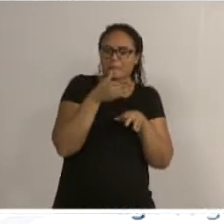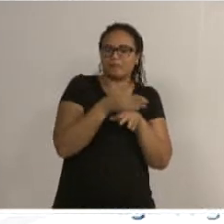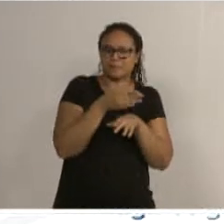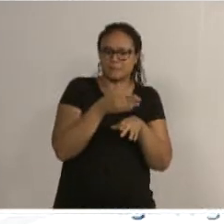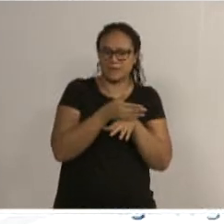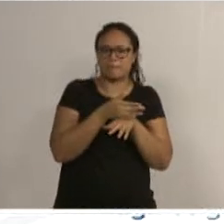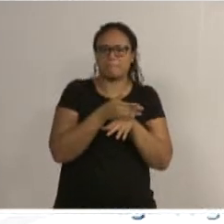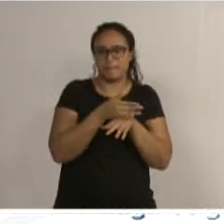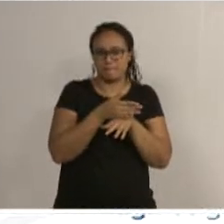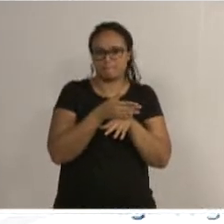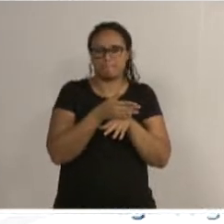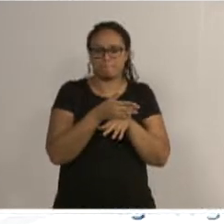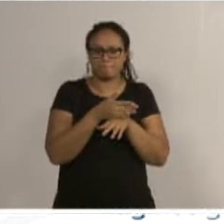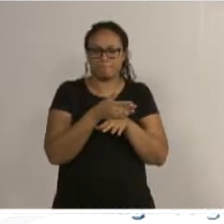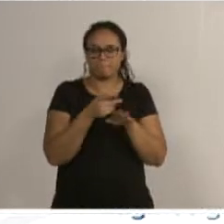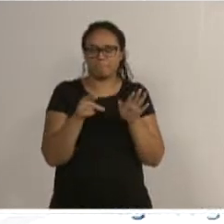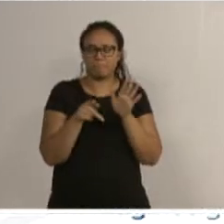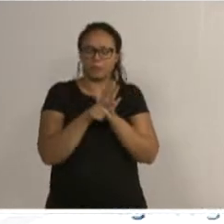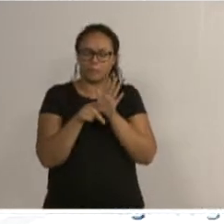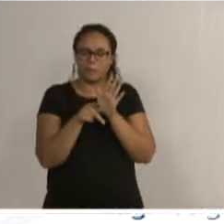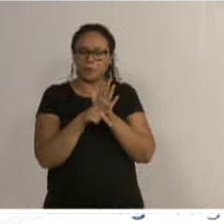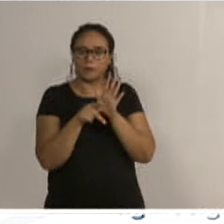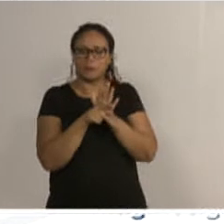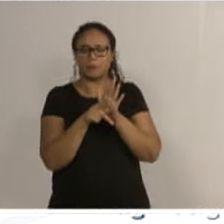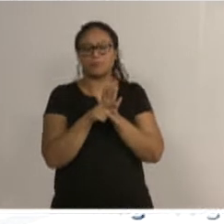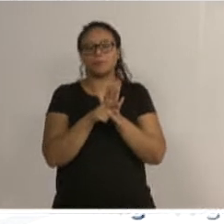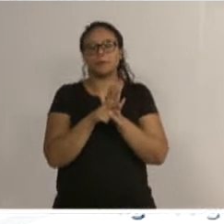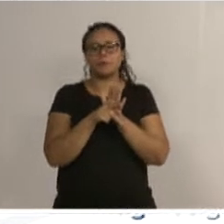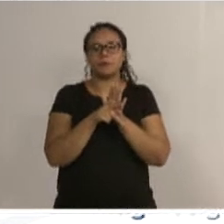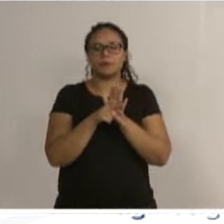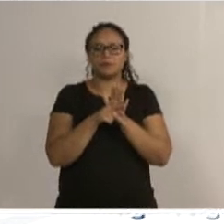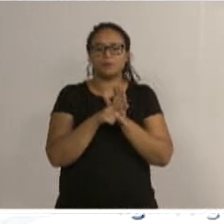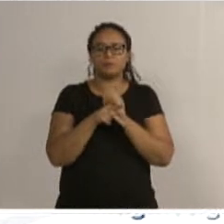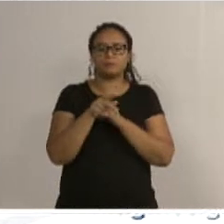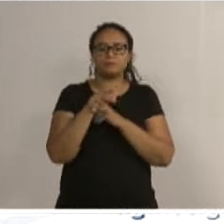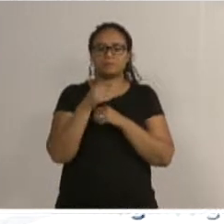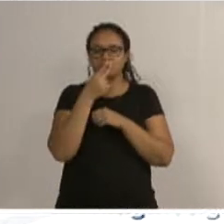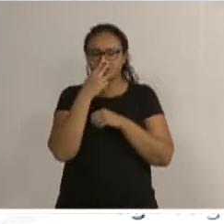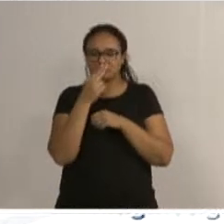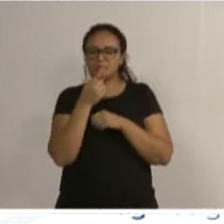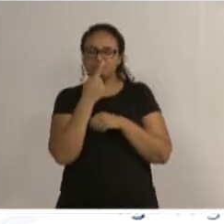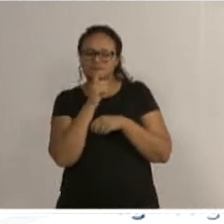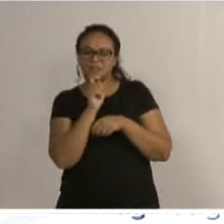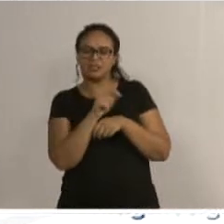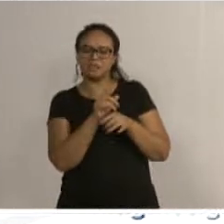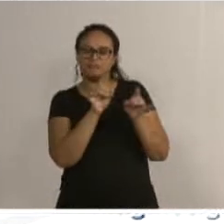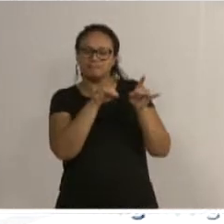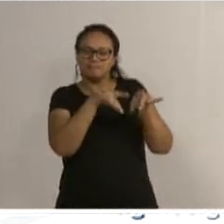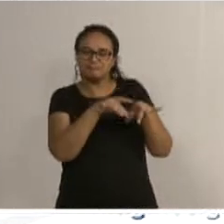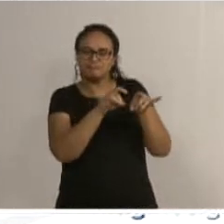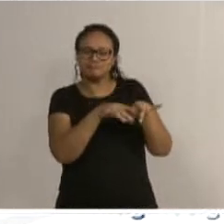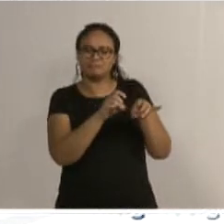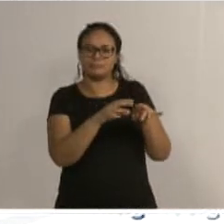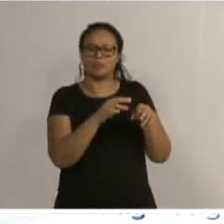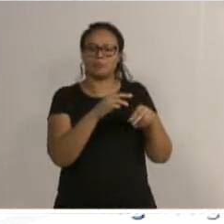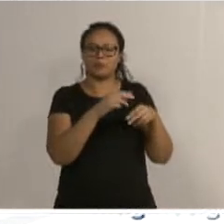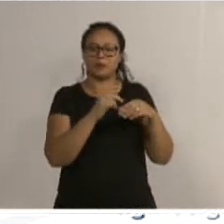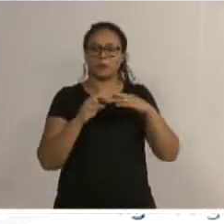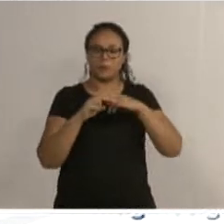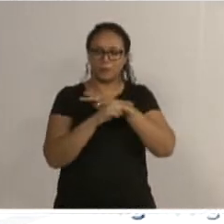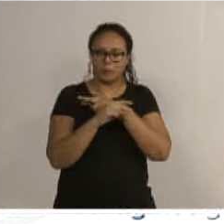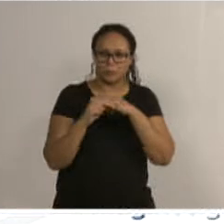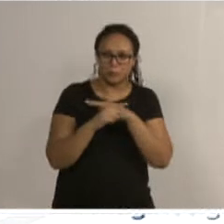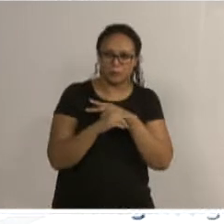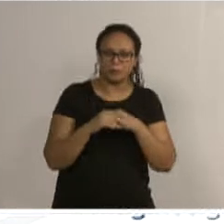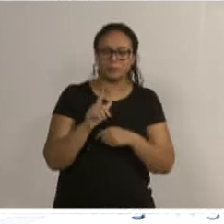deve dizer lixo, né, politicamente incorreto, deve ser de resíduos sólidos urbanos, que é o André, que trabalhava no